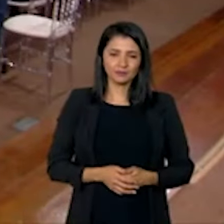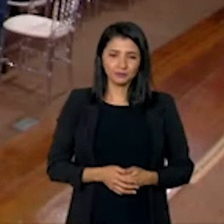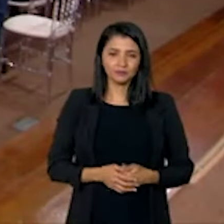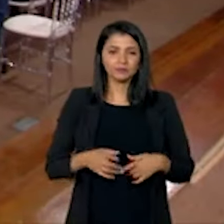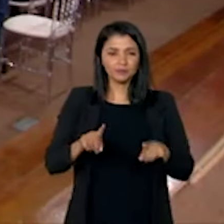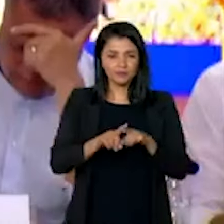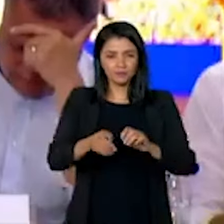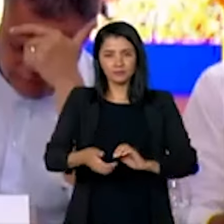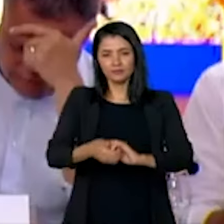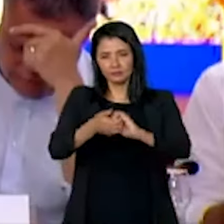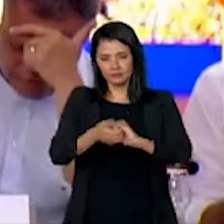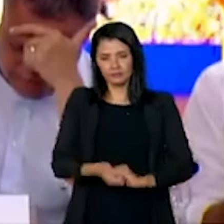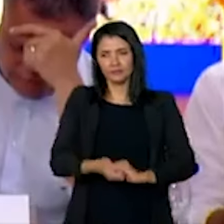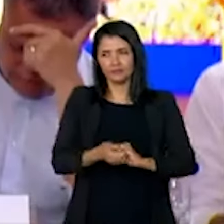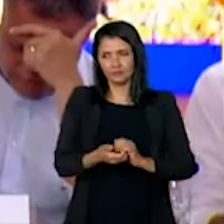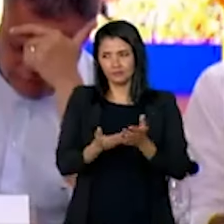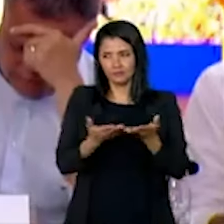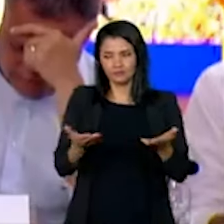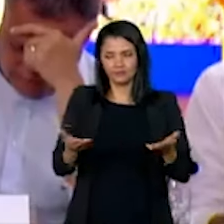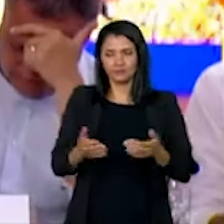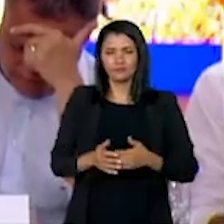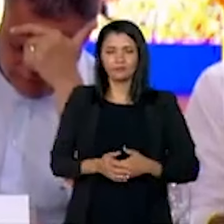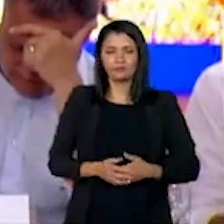Quero cumprimentar.